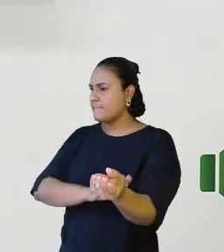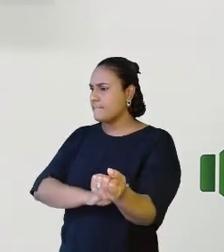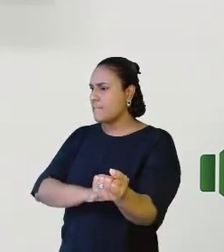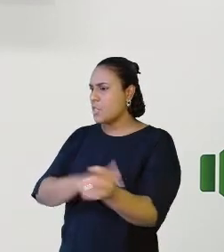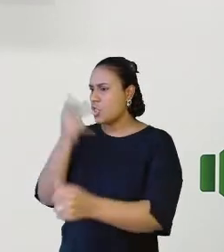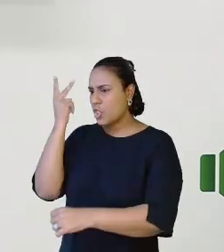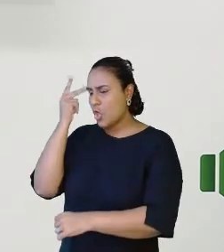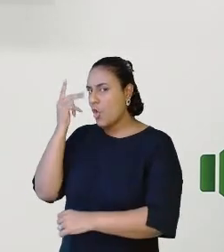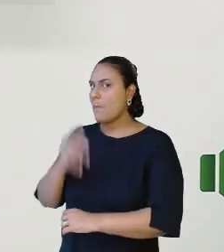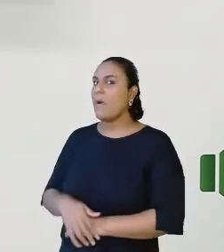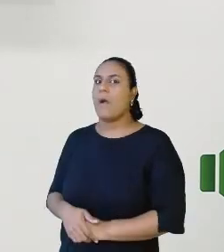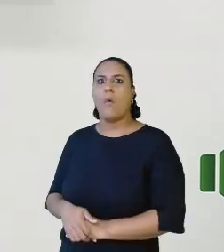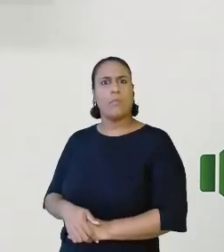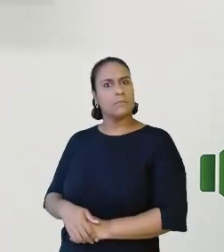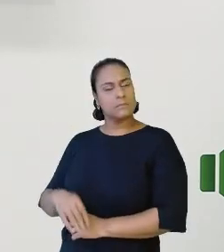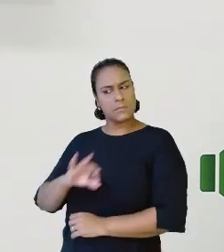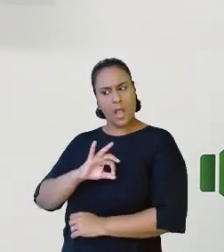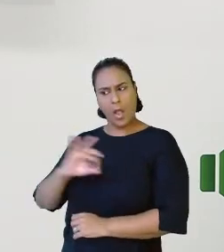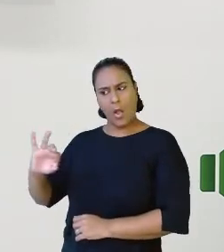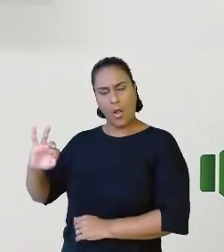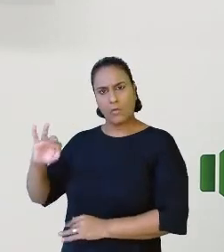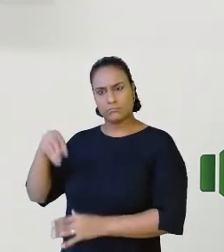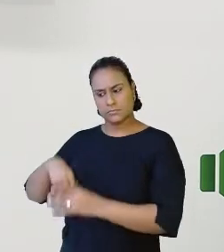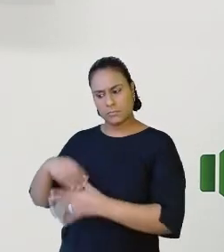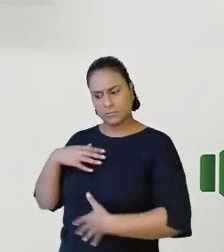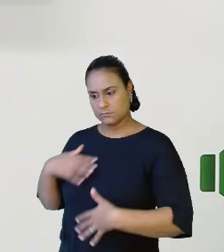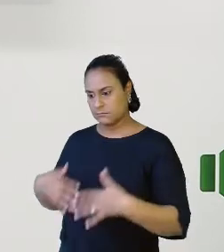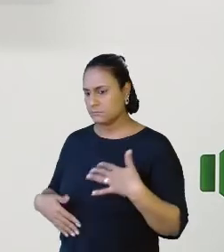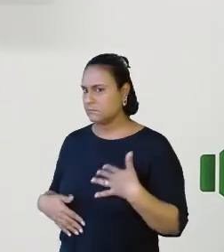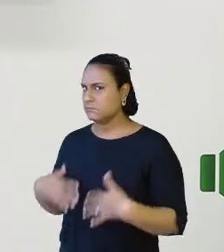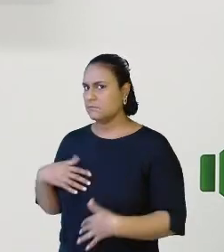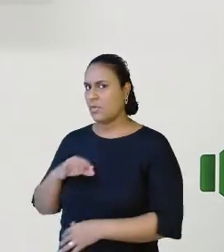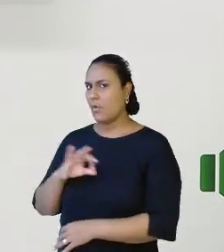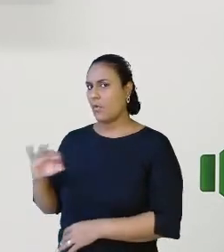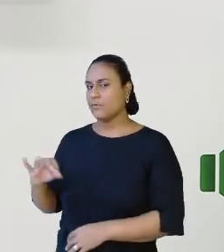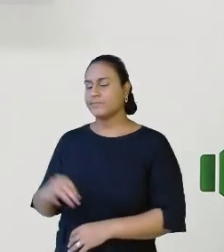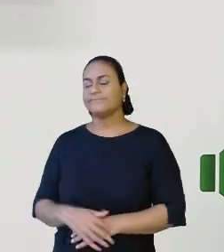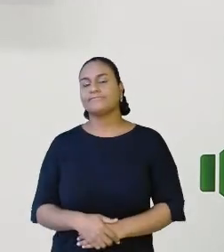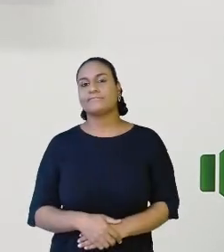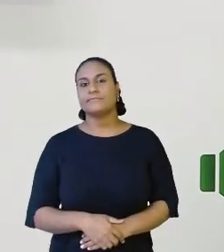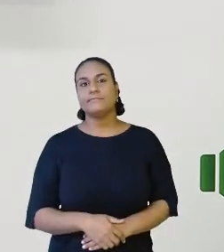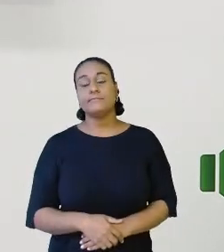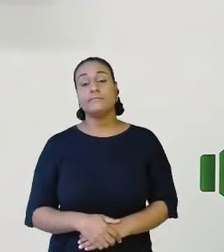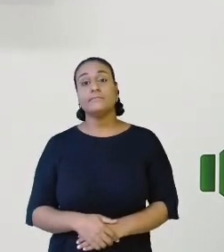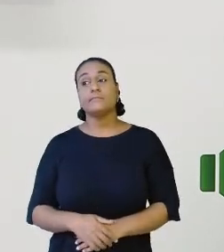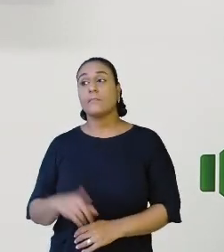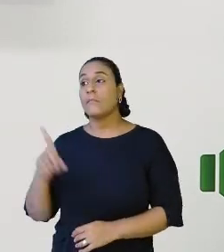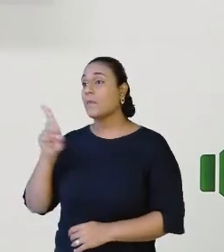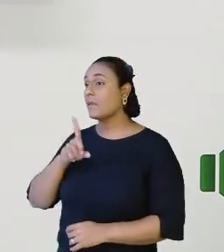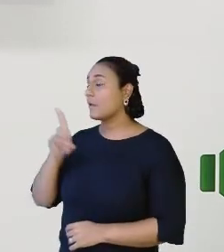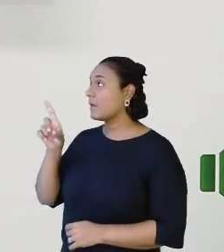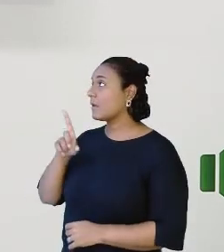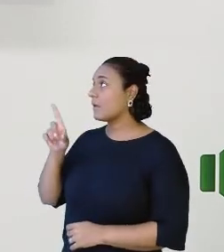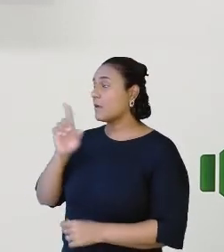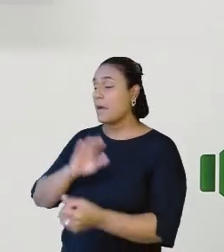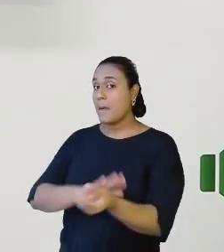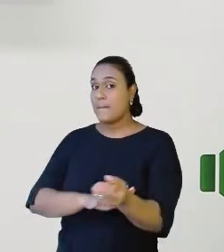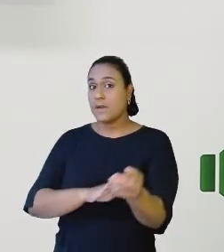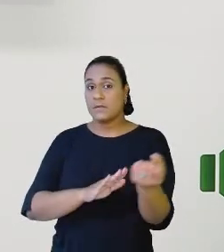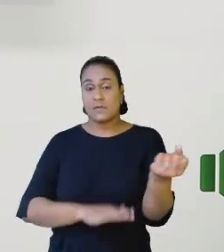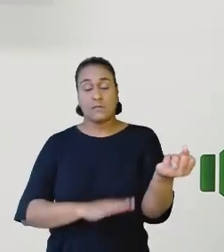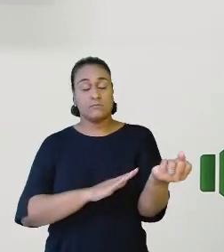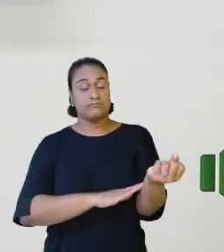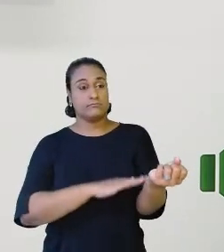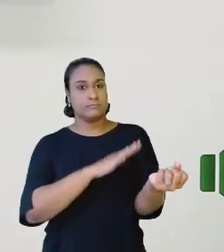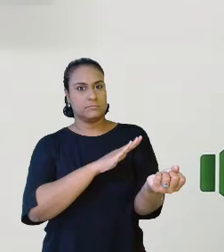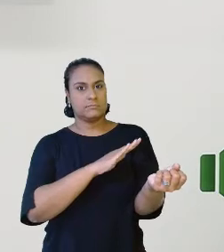tudo fluindo de maneira correta, satisfatória. Pressão arterial é a pressão que o sangue exerce sobre a